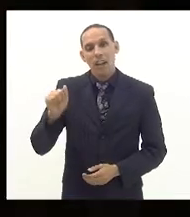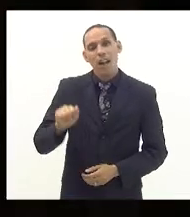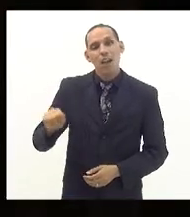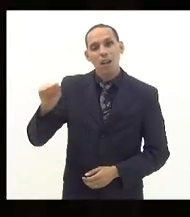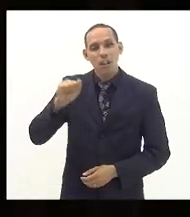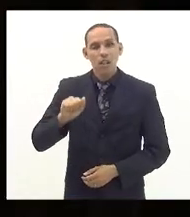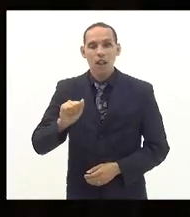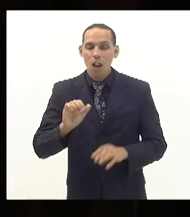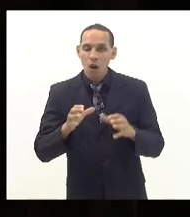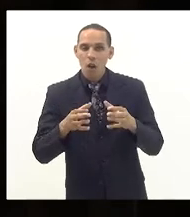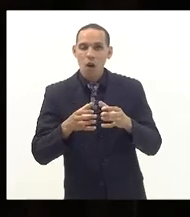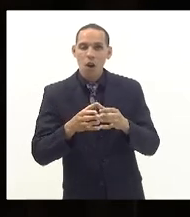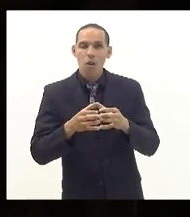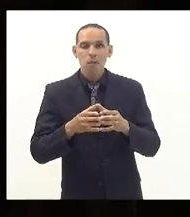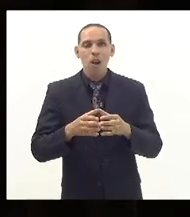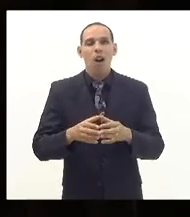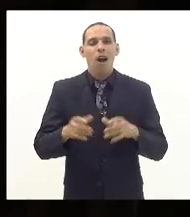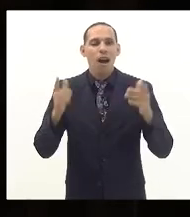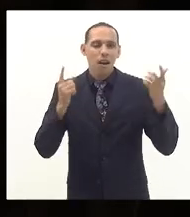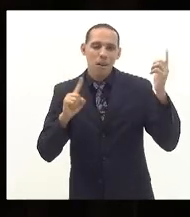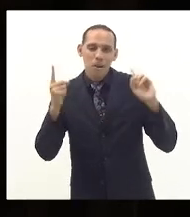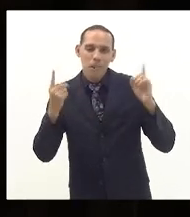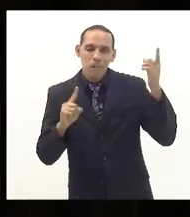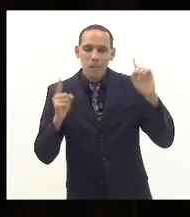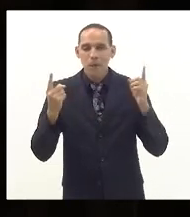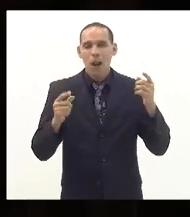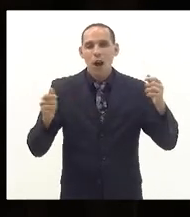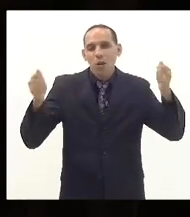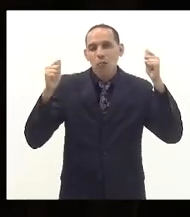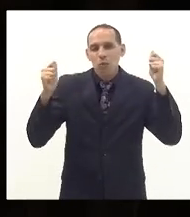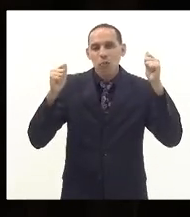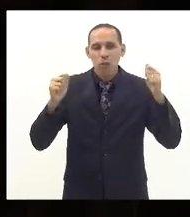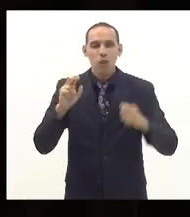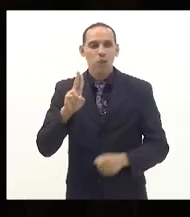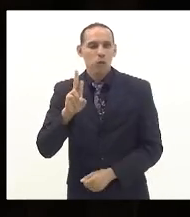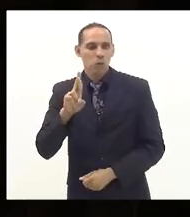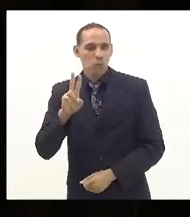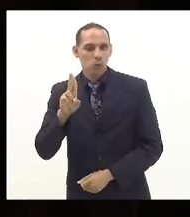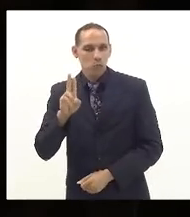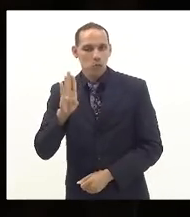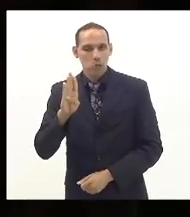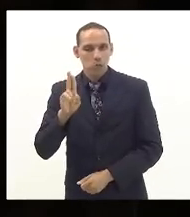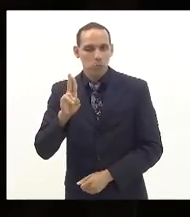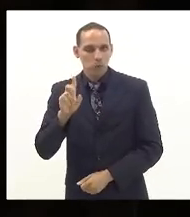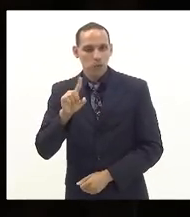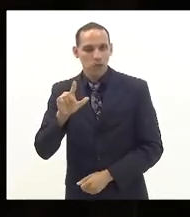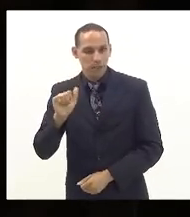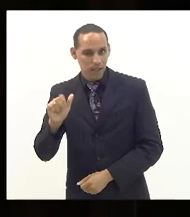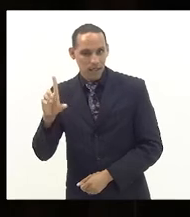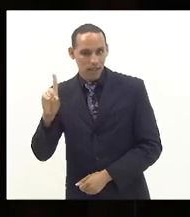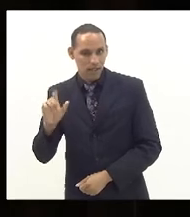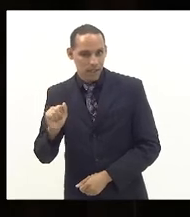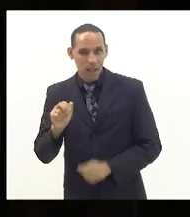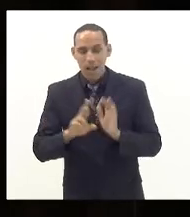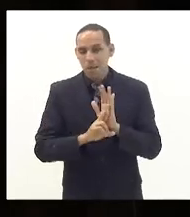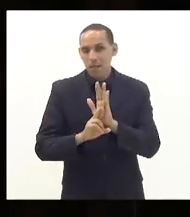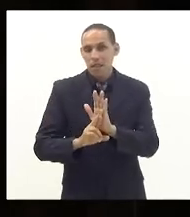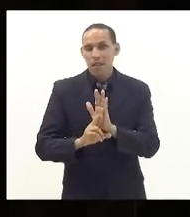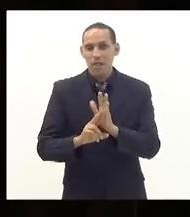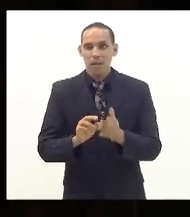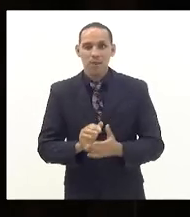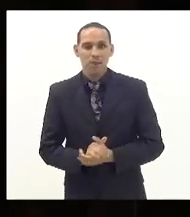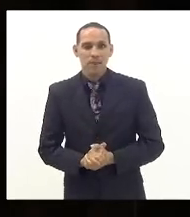Associação Bloco Carnavalesco e Torcida Urubuzada, representado pelo senhor